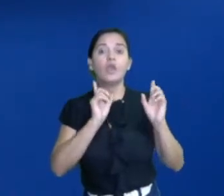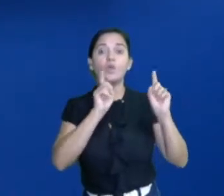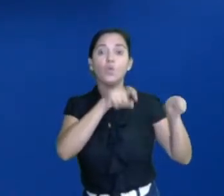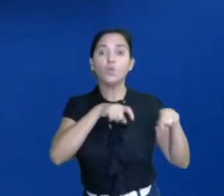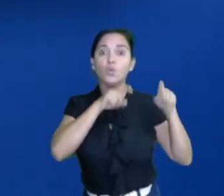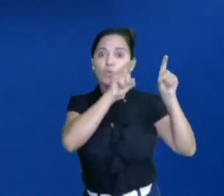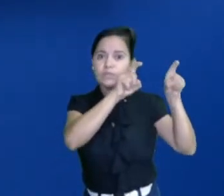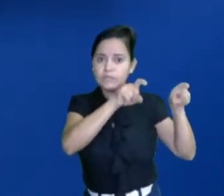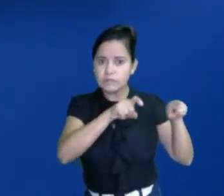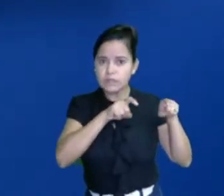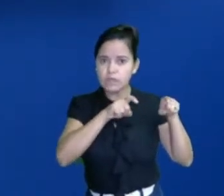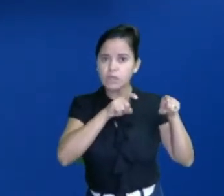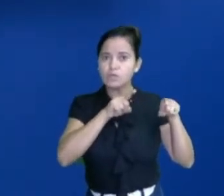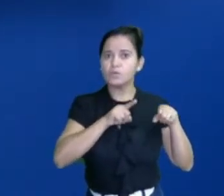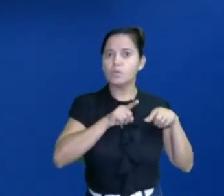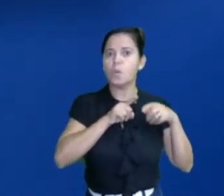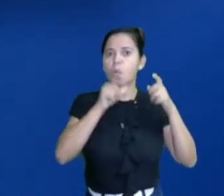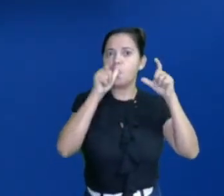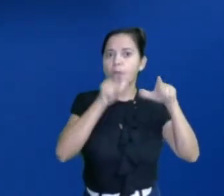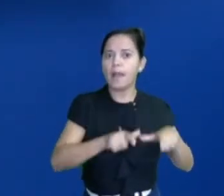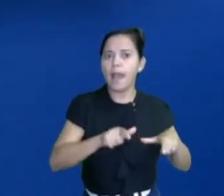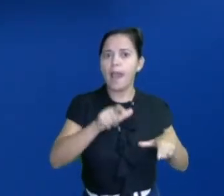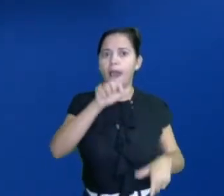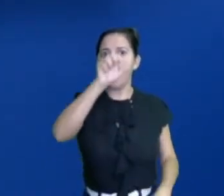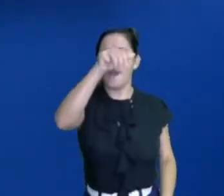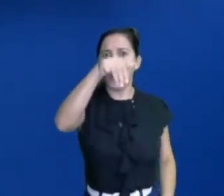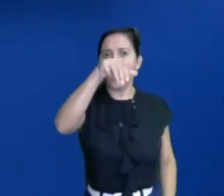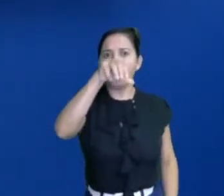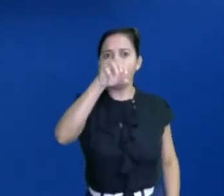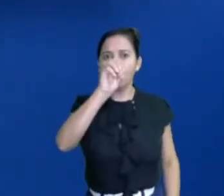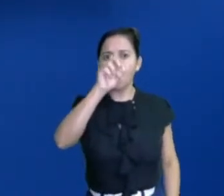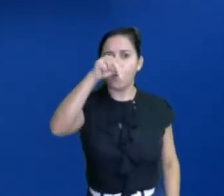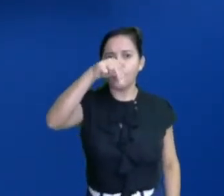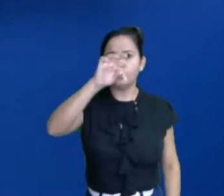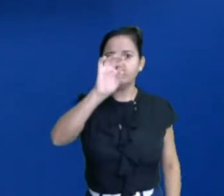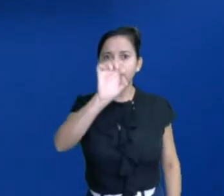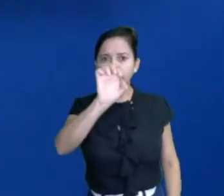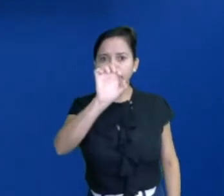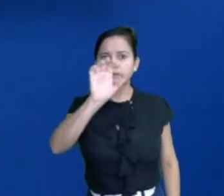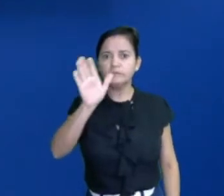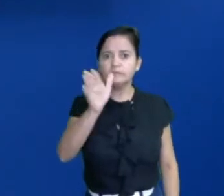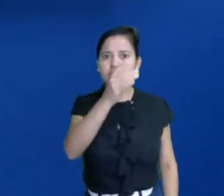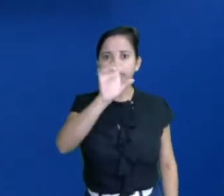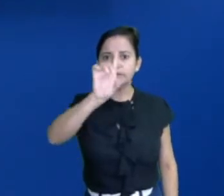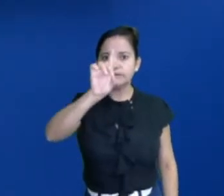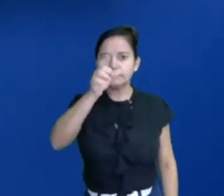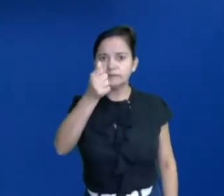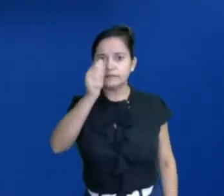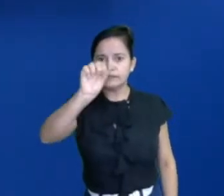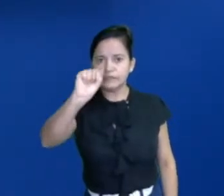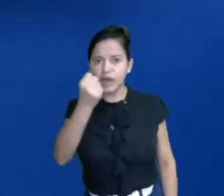nunca foi no Monte das Tabocas? Quem aqui não conhece a história do Monte das Tabocas?